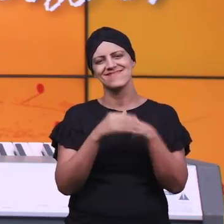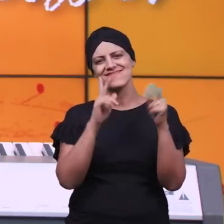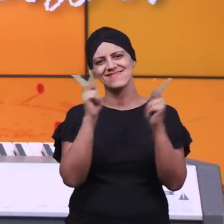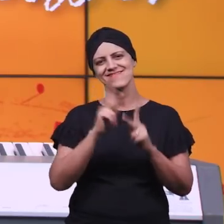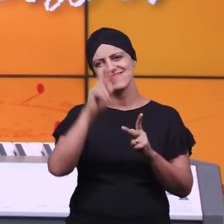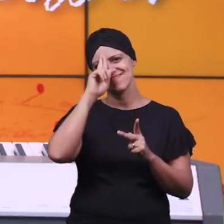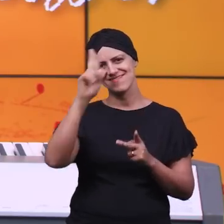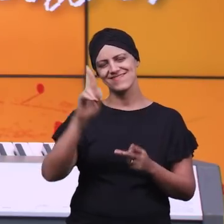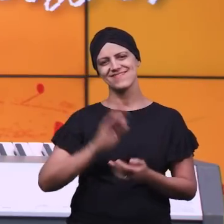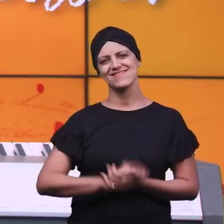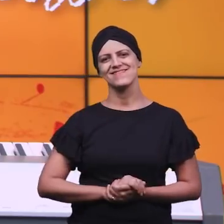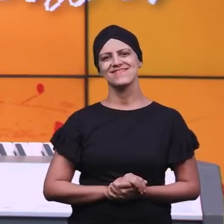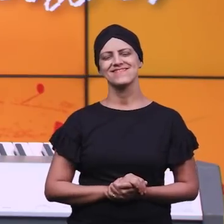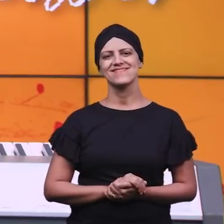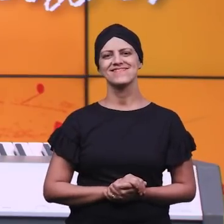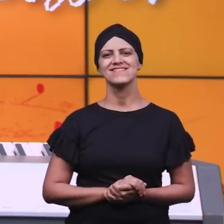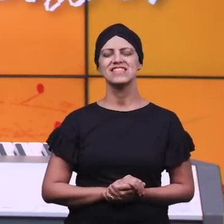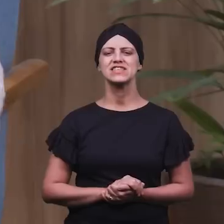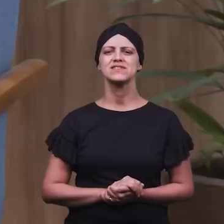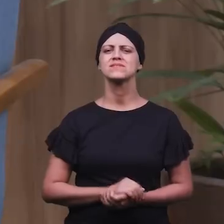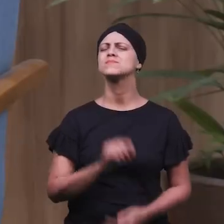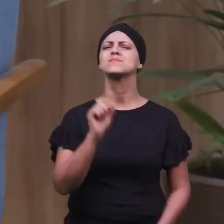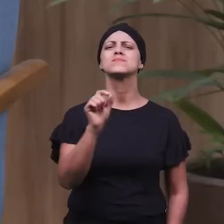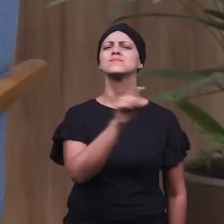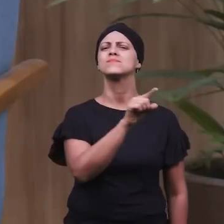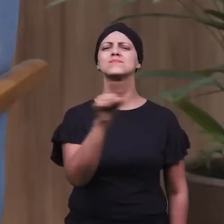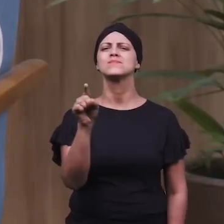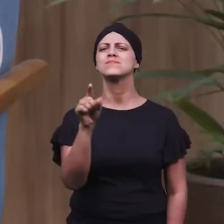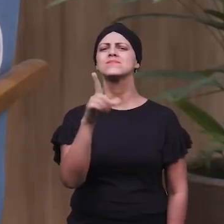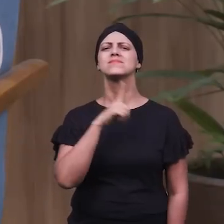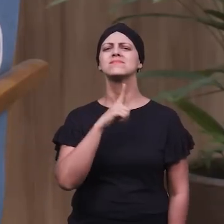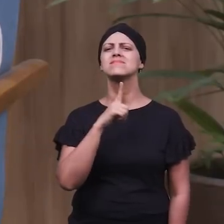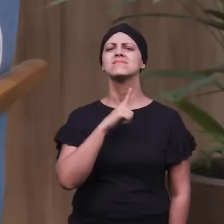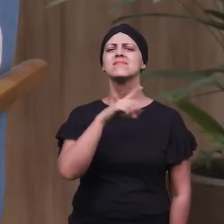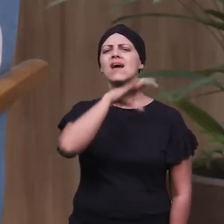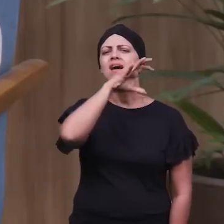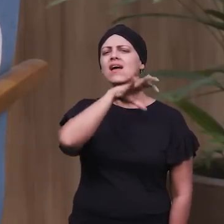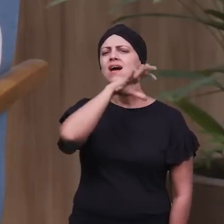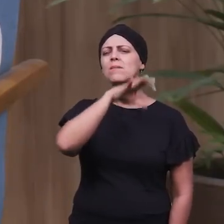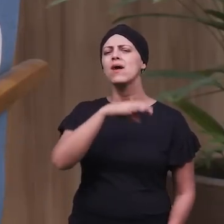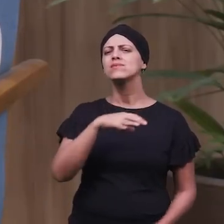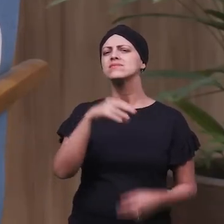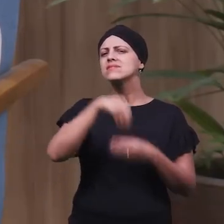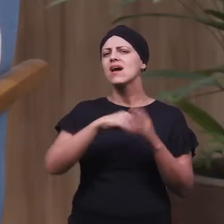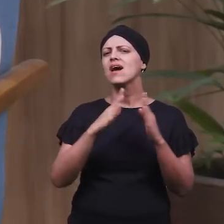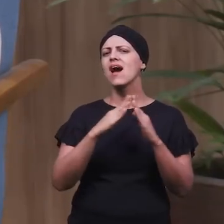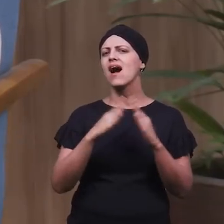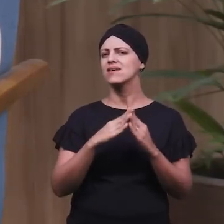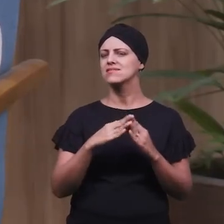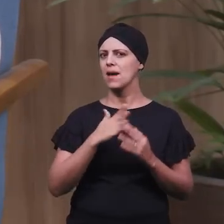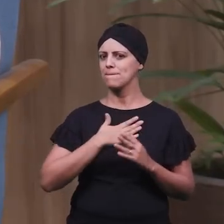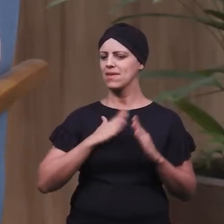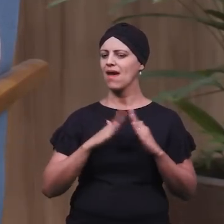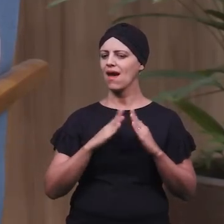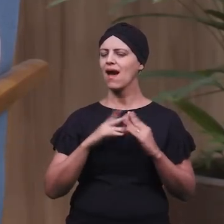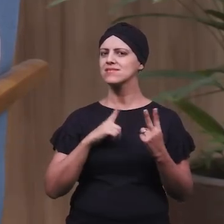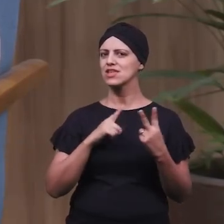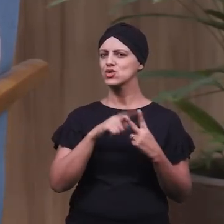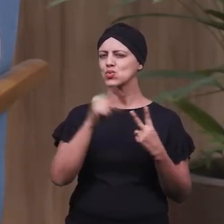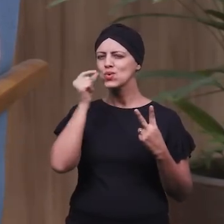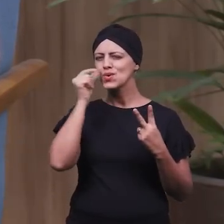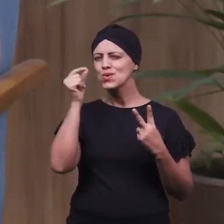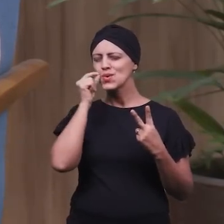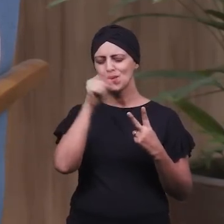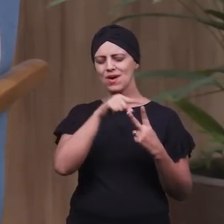muito carinho e a paz do Senhor. Quem de vocês tem um bichinho de estimação? Eu, lá em